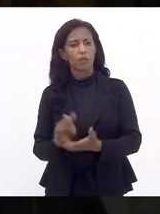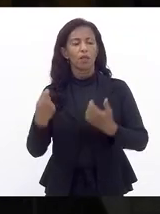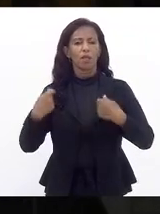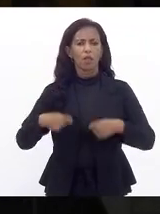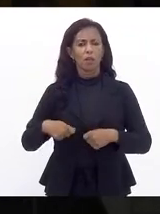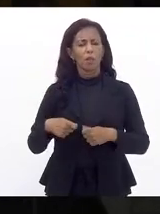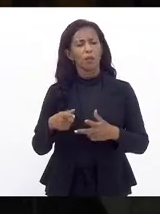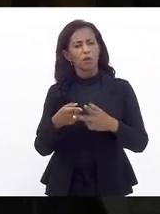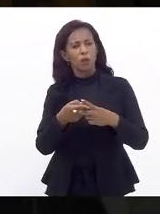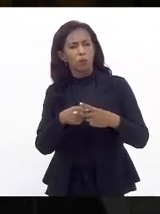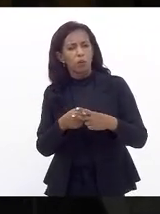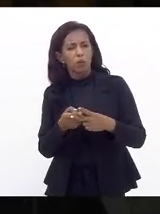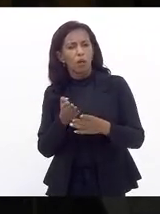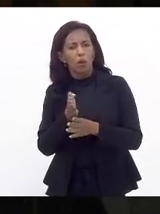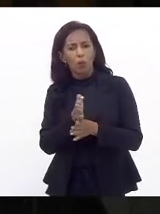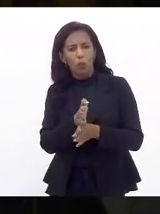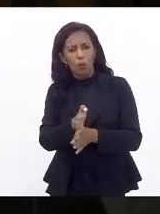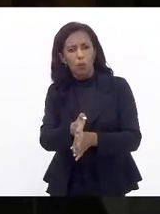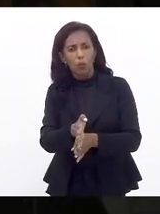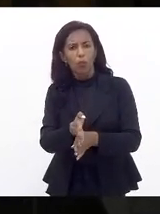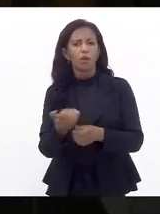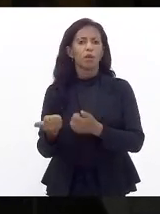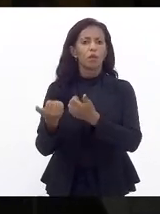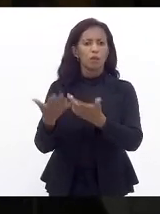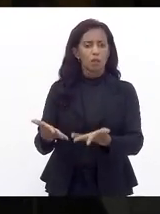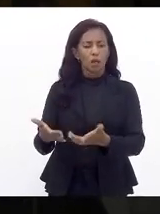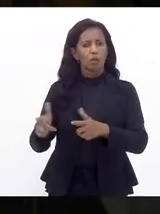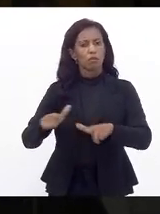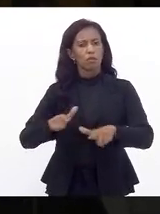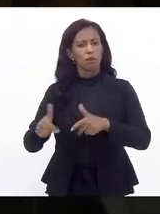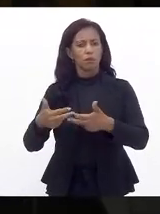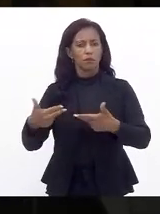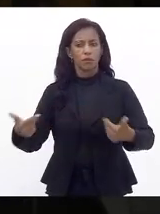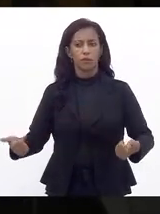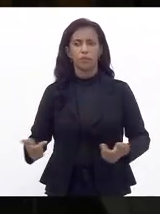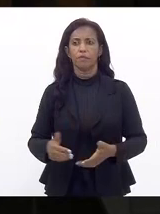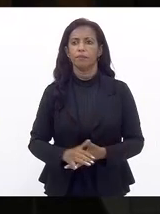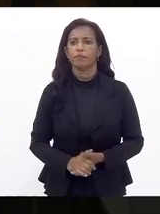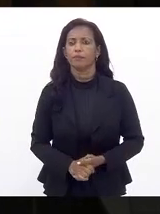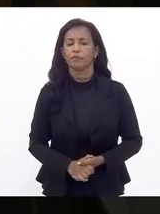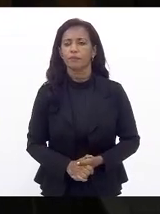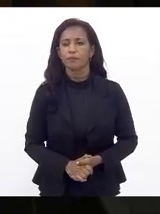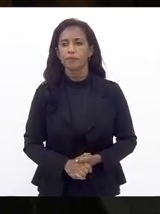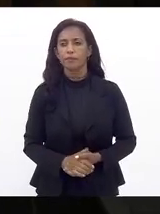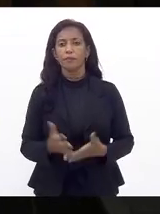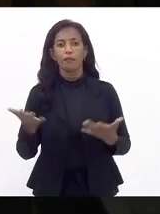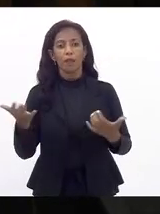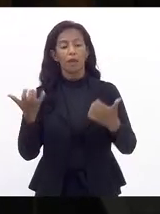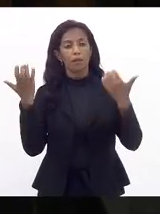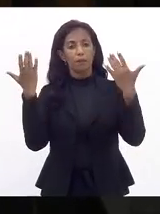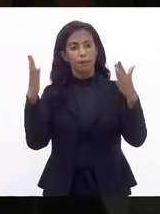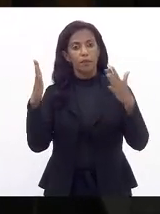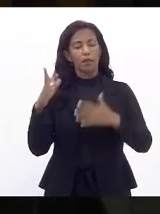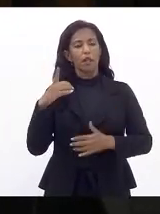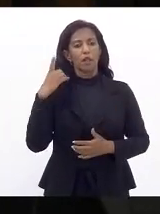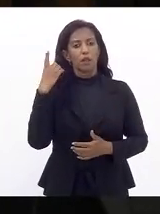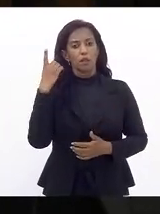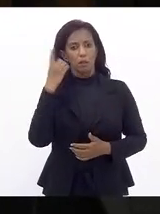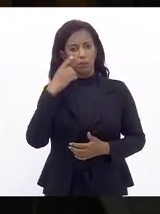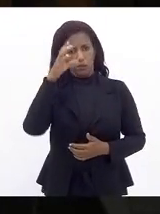possa corrigir o rumo e dar um serviço público de qualidade. Quero parabenizar a deputada Tia